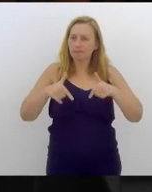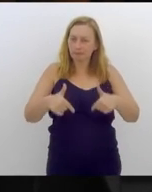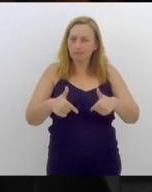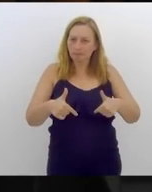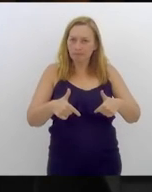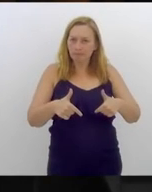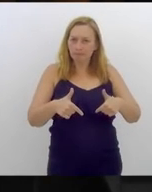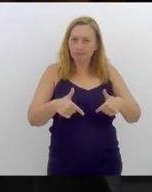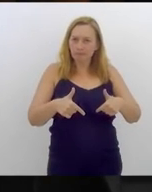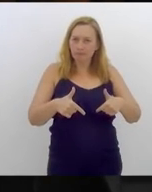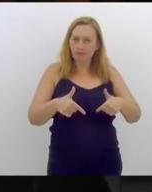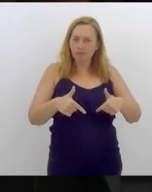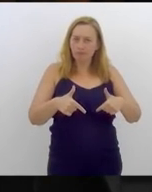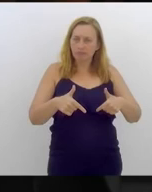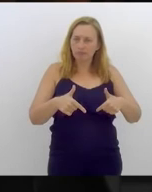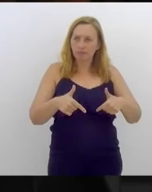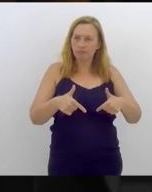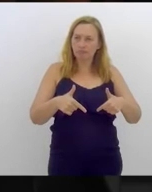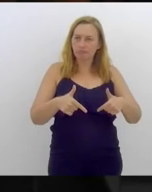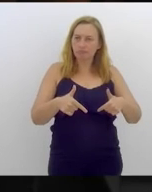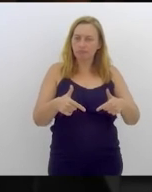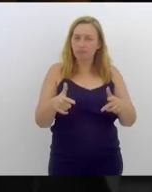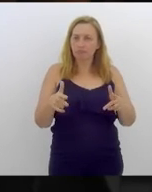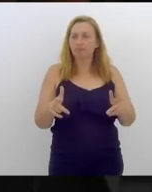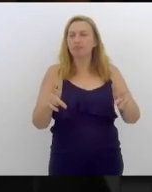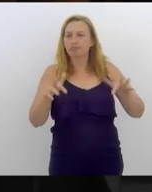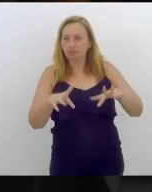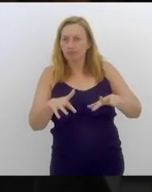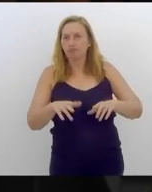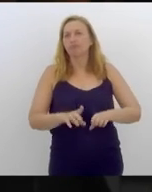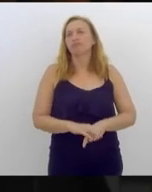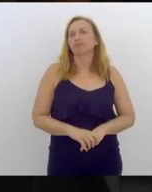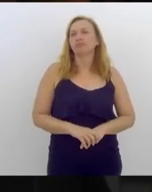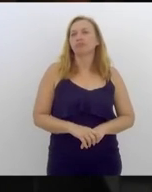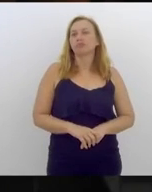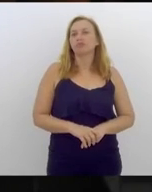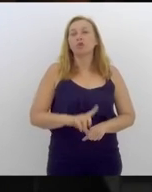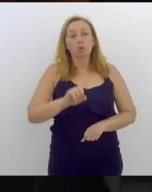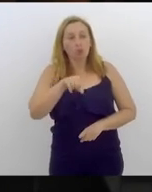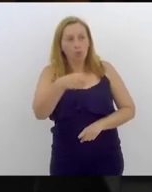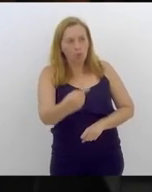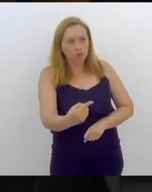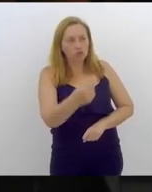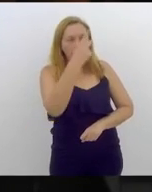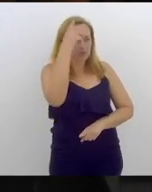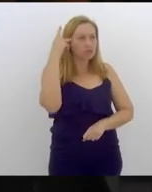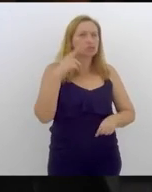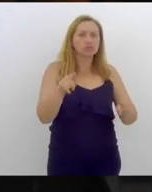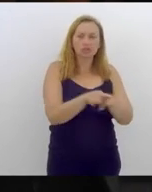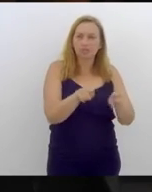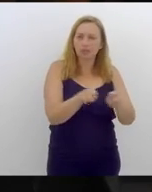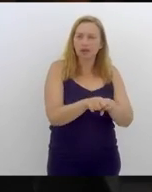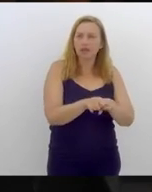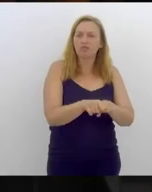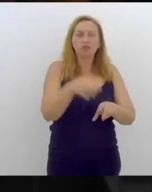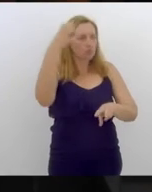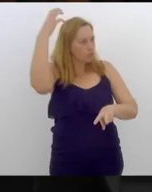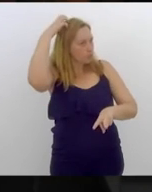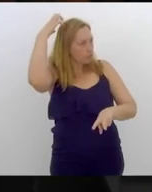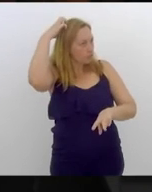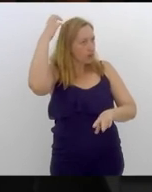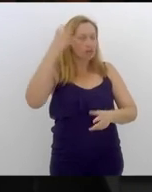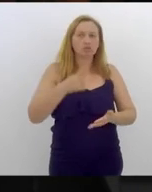Silveira outros extremista que também foi condenado por cometer